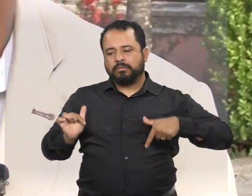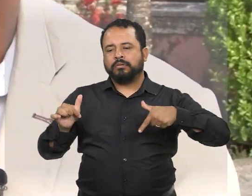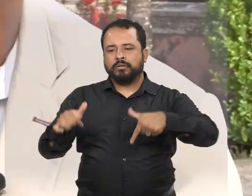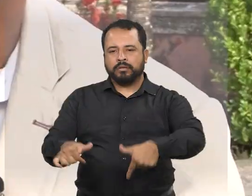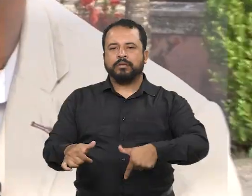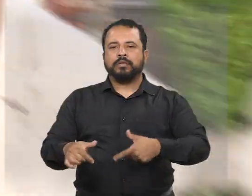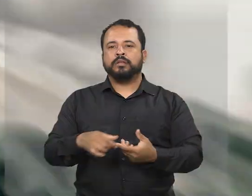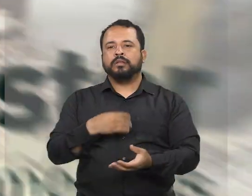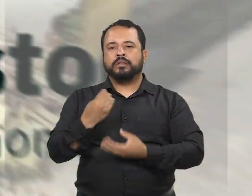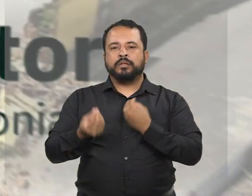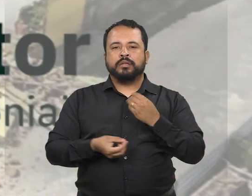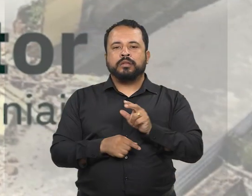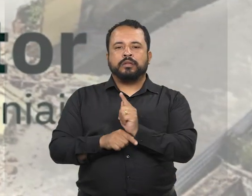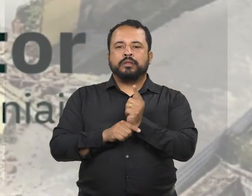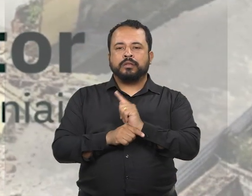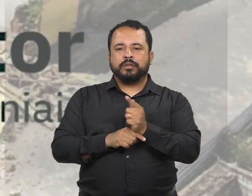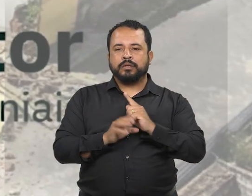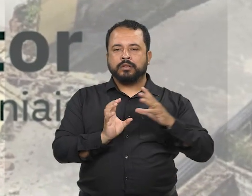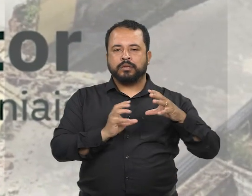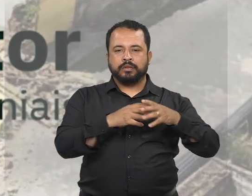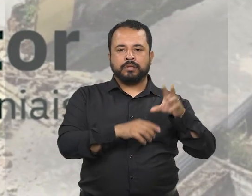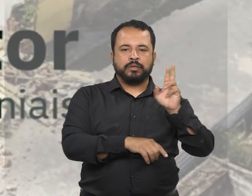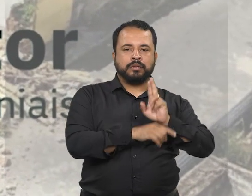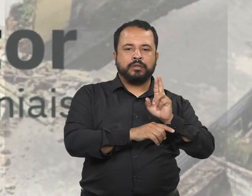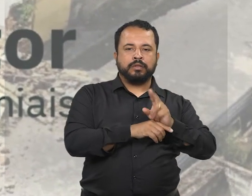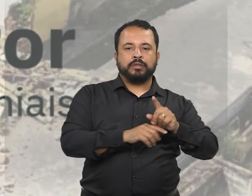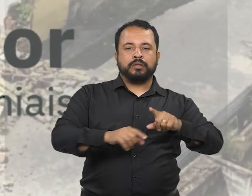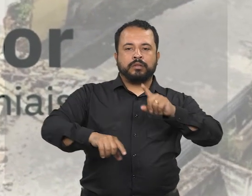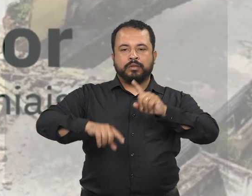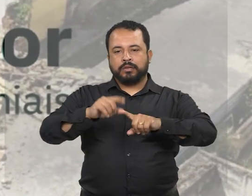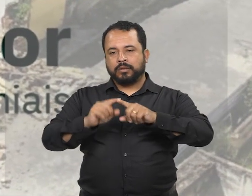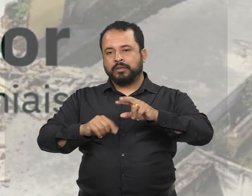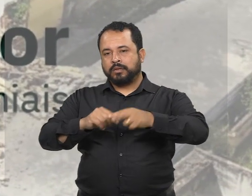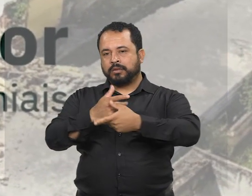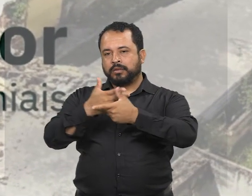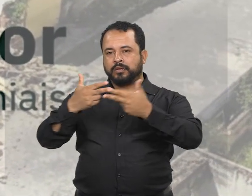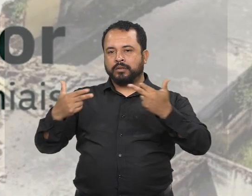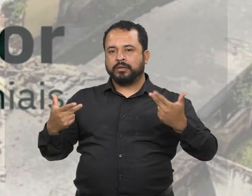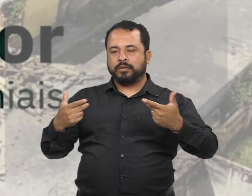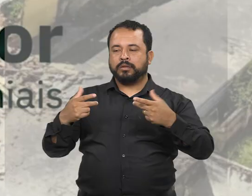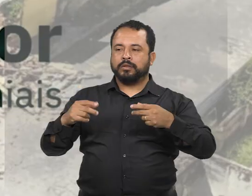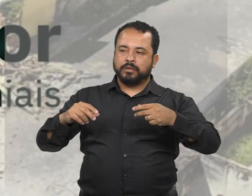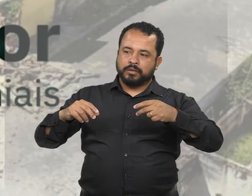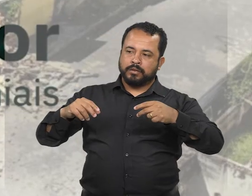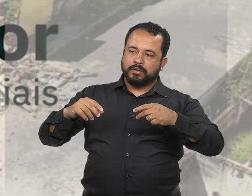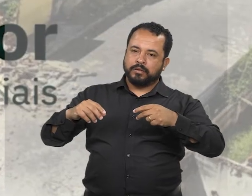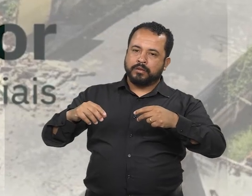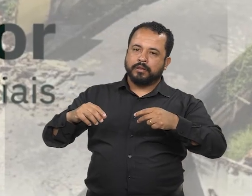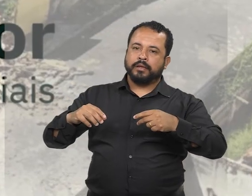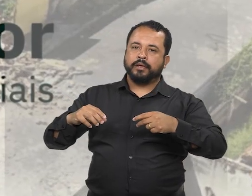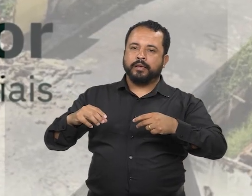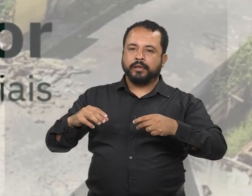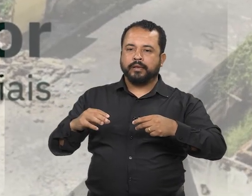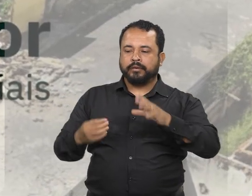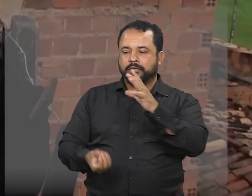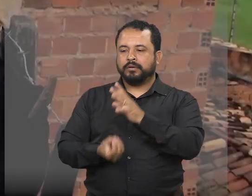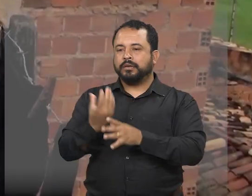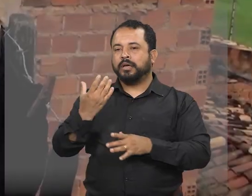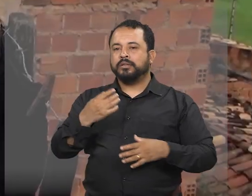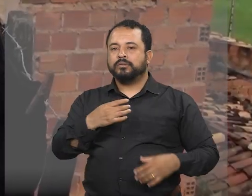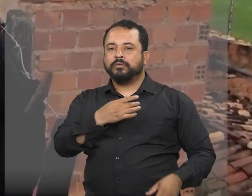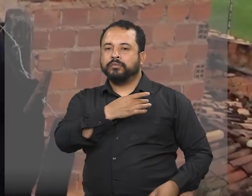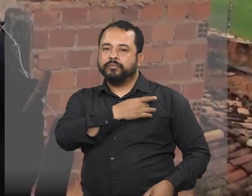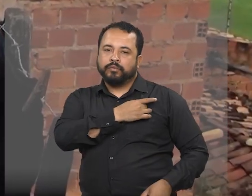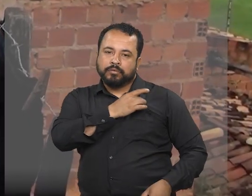engajar na causa e atua no Comitê Gestor de Danos Extrapatrimoniais, totalmente formado por voluntários.